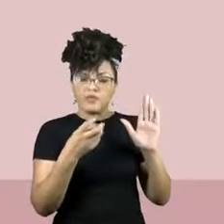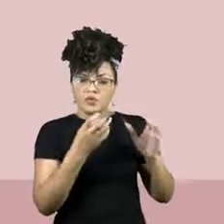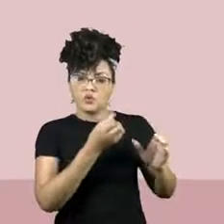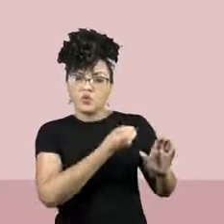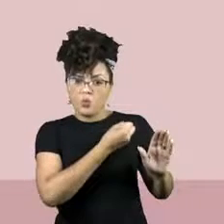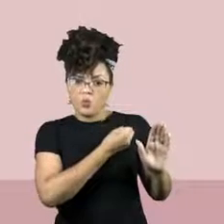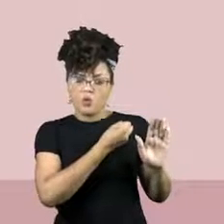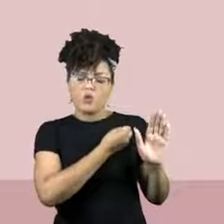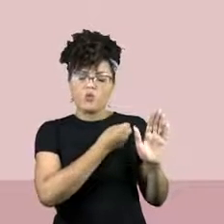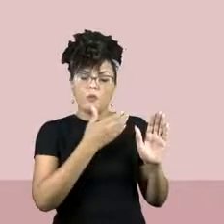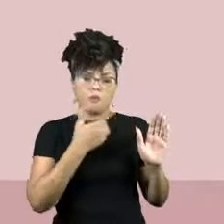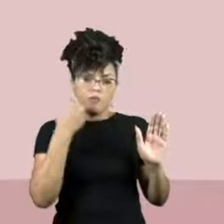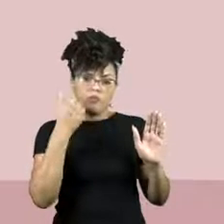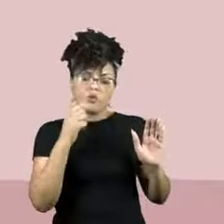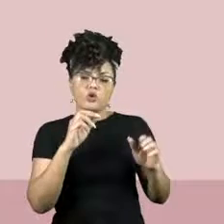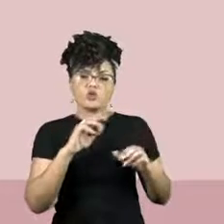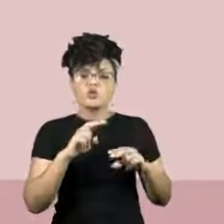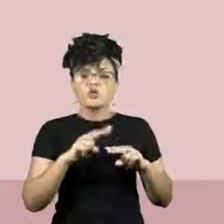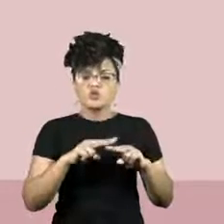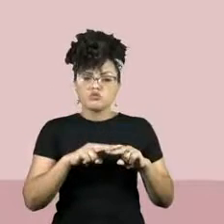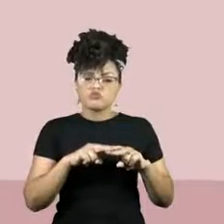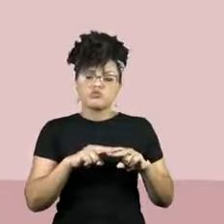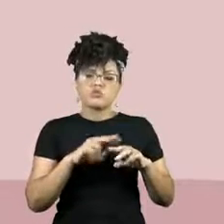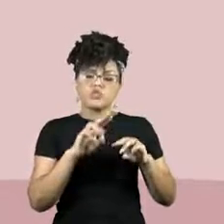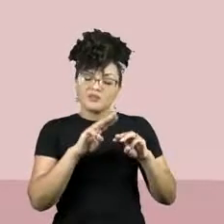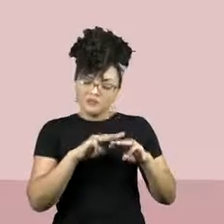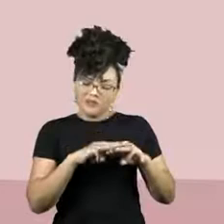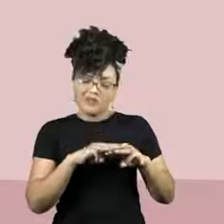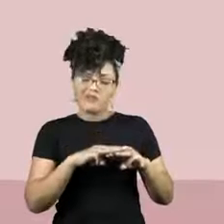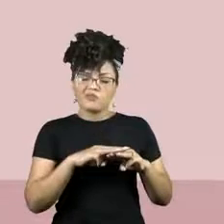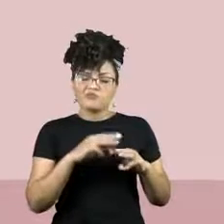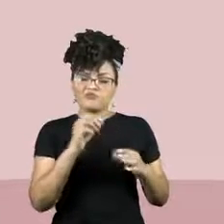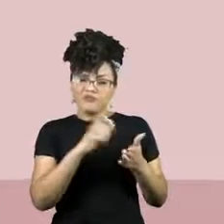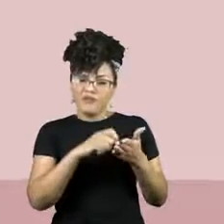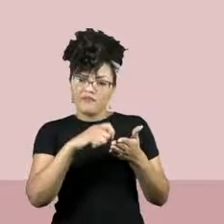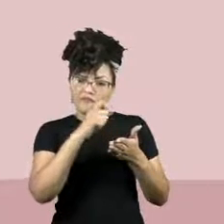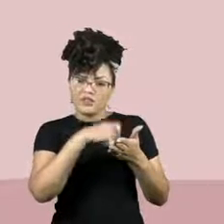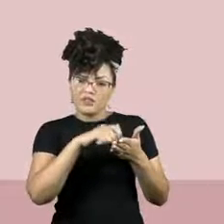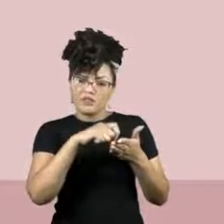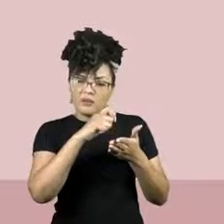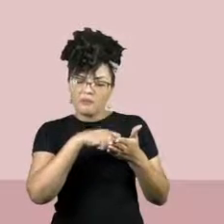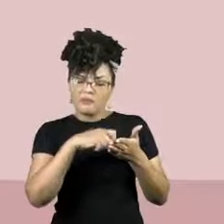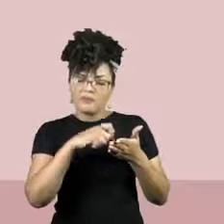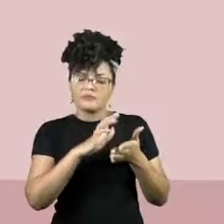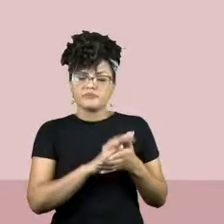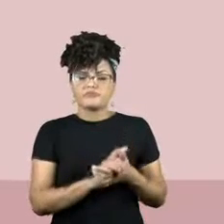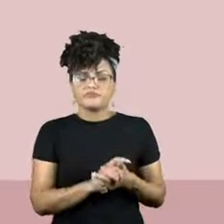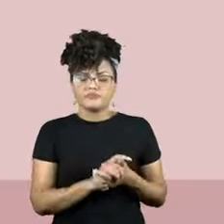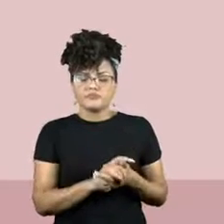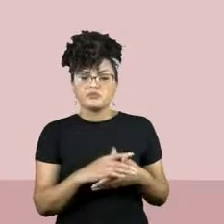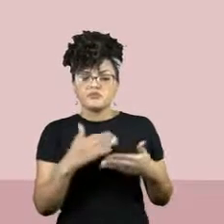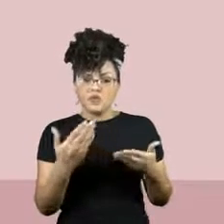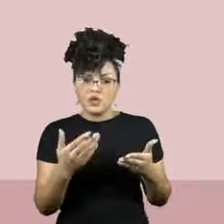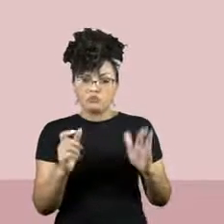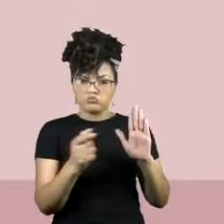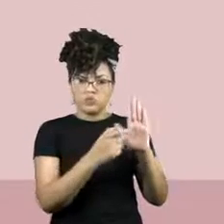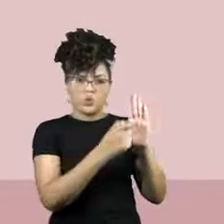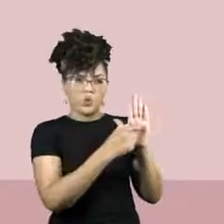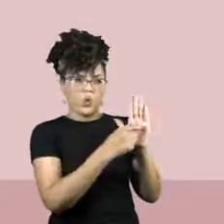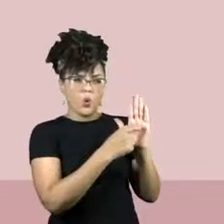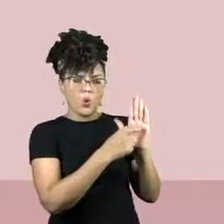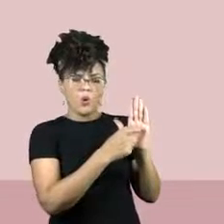cálculo manual. E aí, por fim, a gente faz uma coisa muito simples. A gente fala assim, ó, software, eu quero que para essa